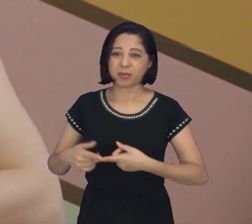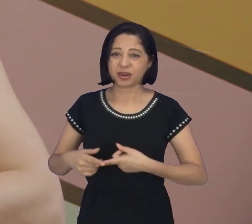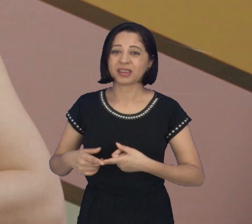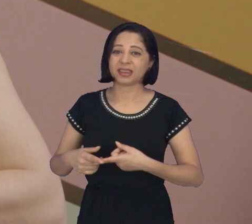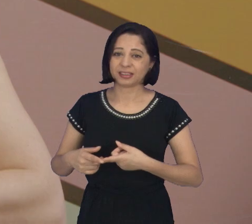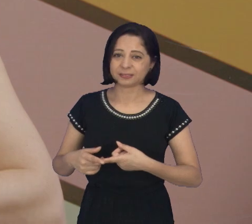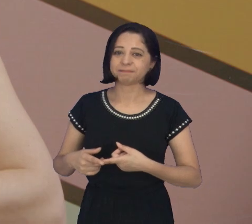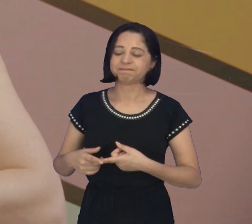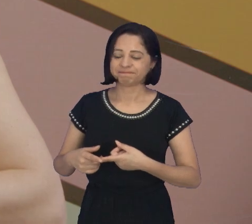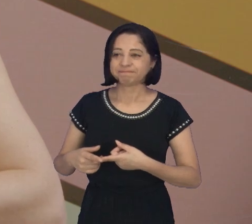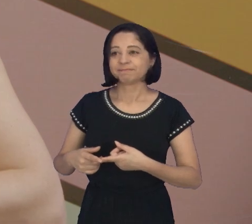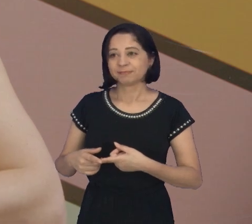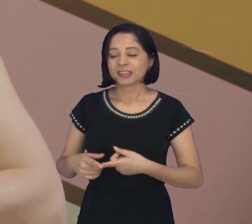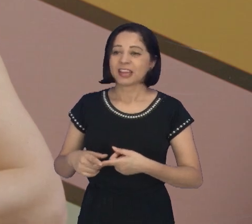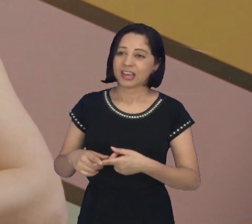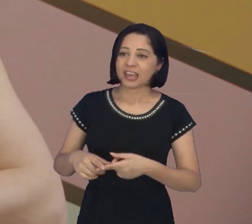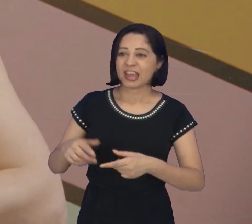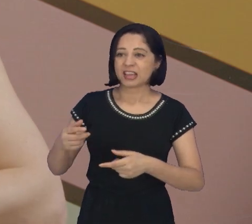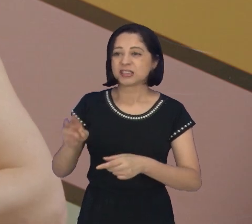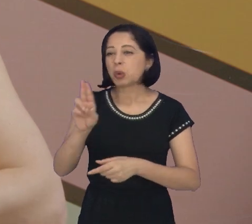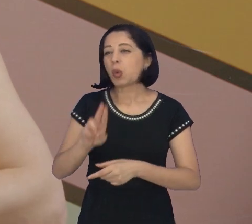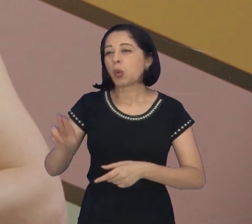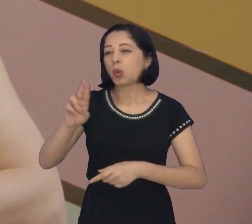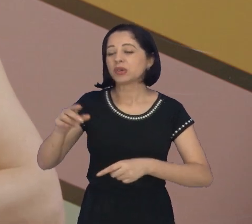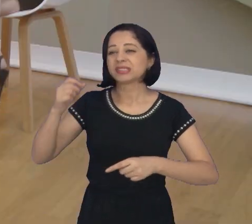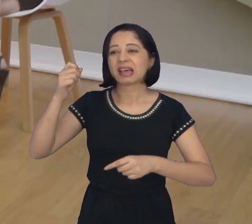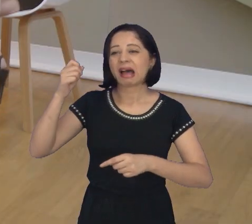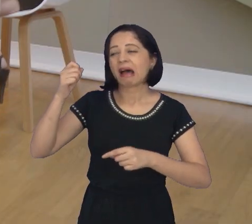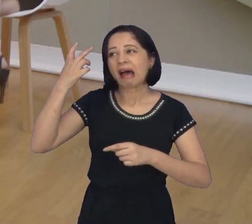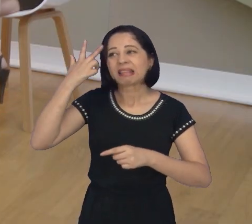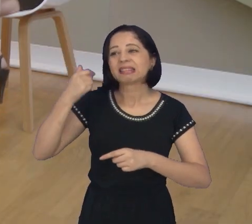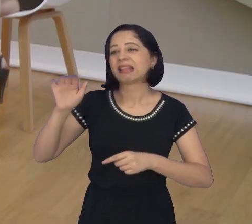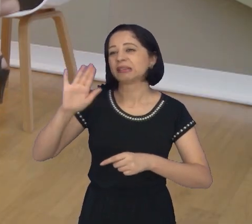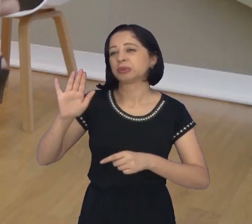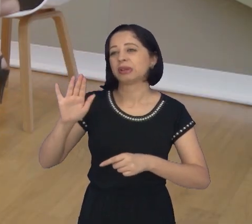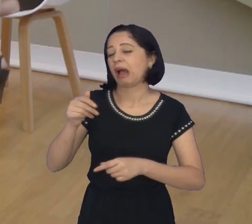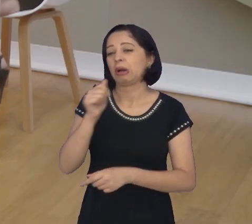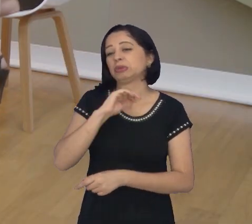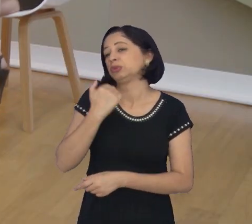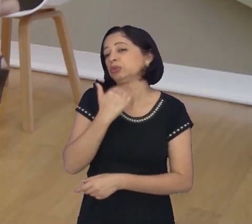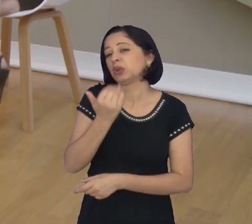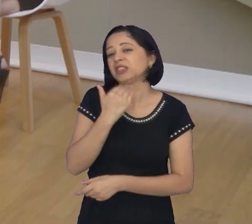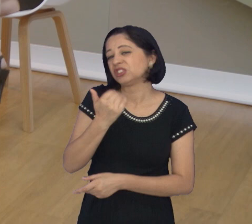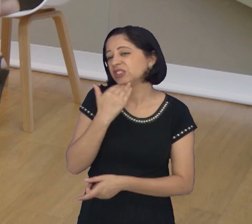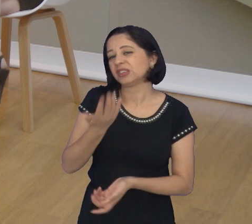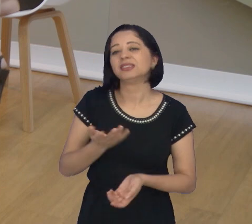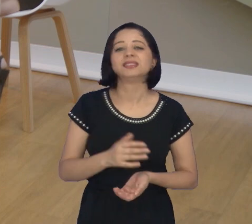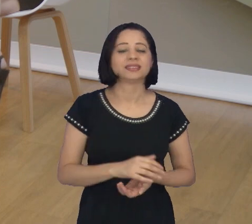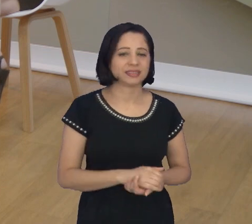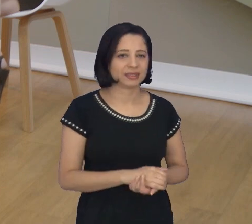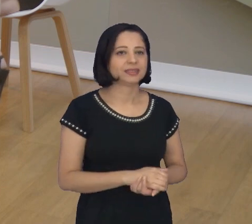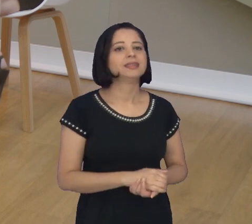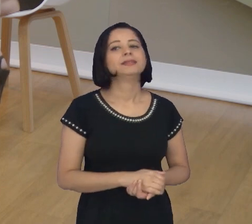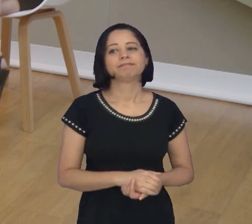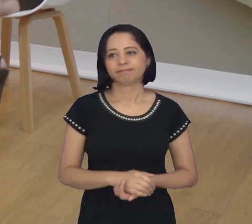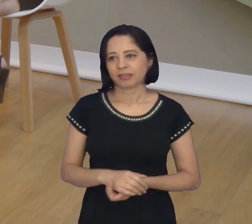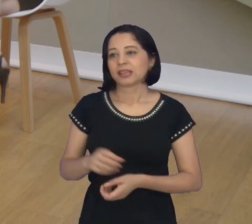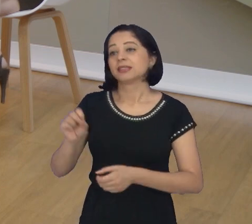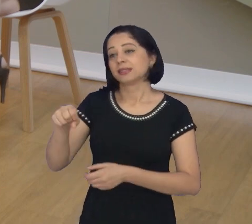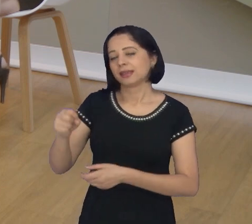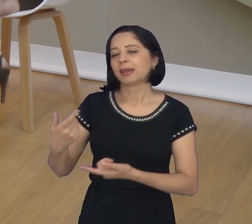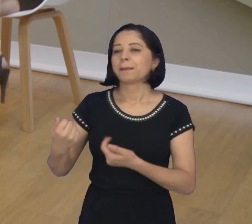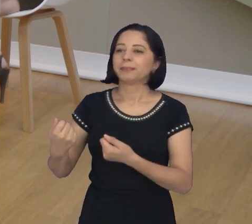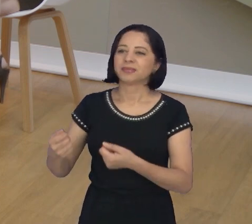sintomas, elas estão mais próximas do efeito do placebo. Pode ser um auxílio. Chá de amora, Sim. fitoterápicos, ainda precisam Entendi. de mais estudos para demonstrar